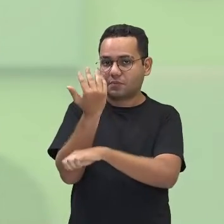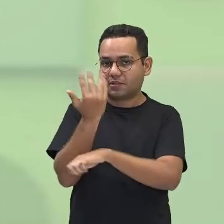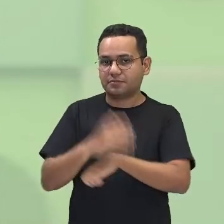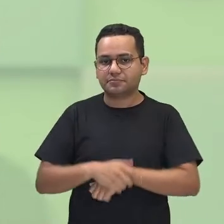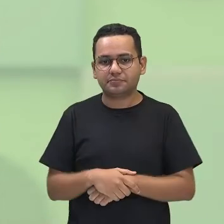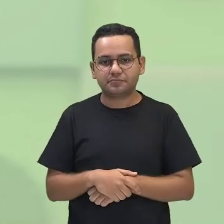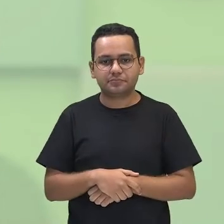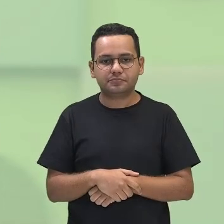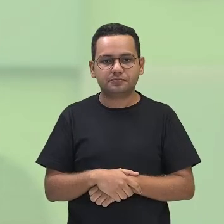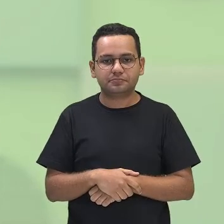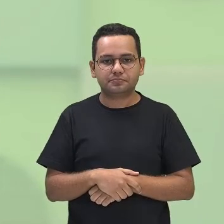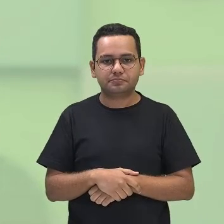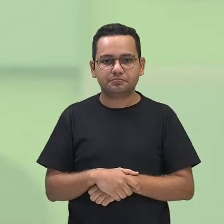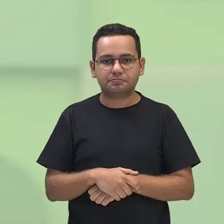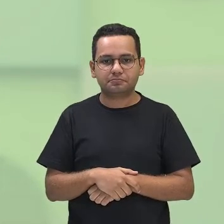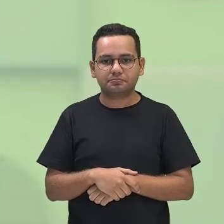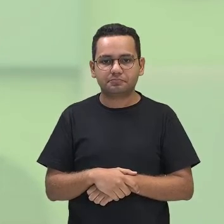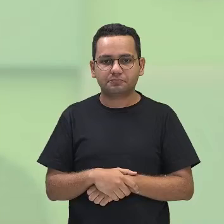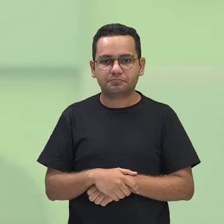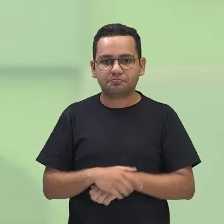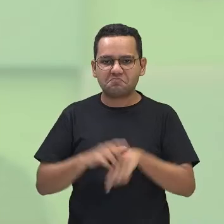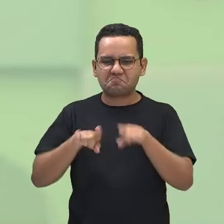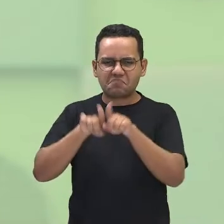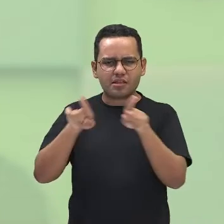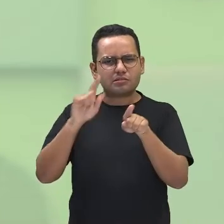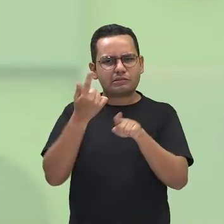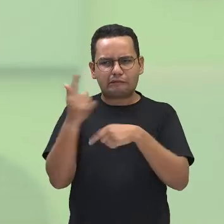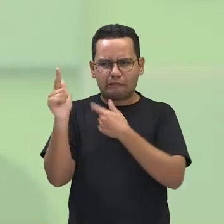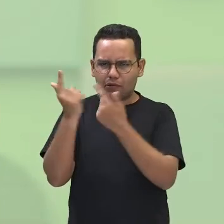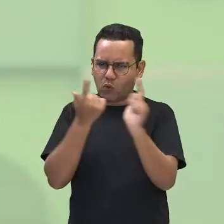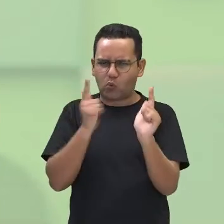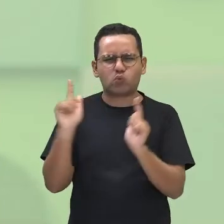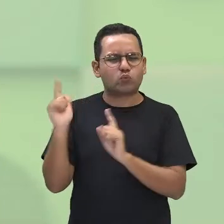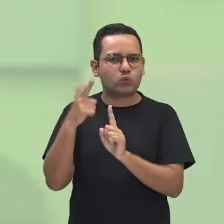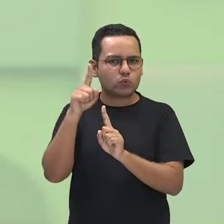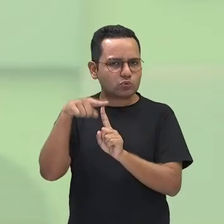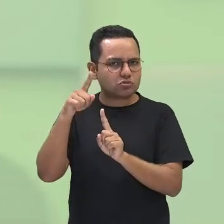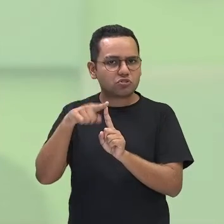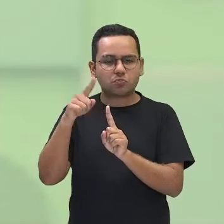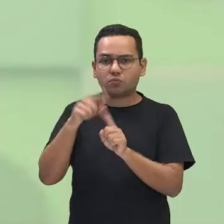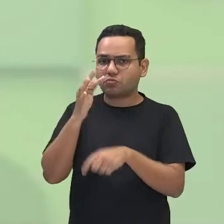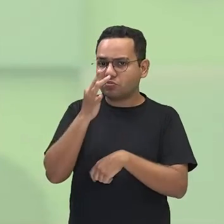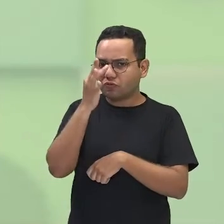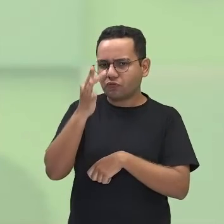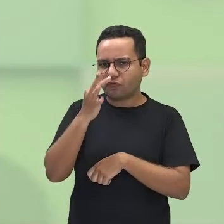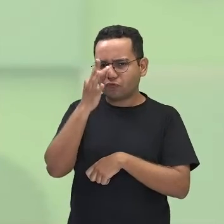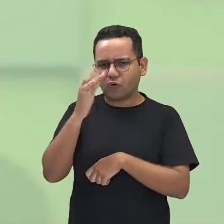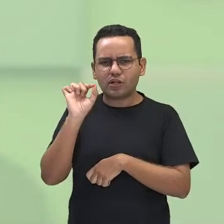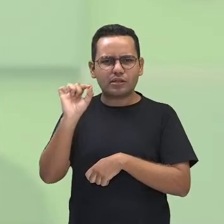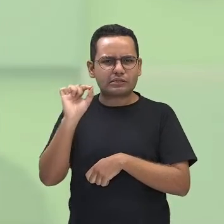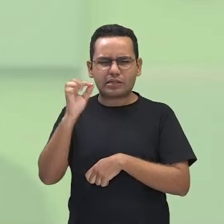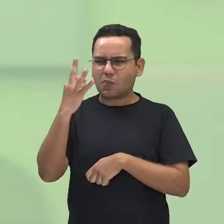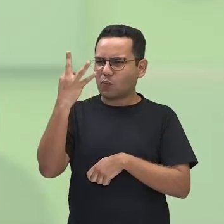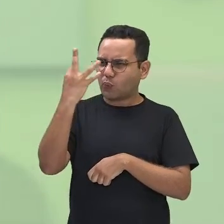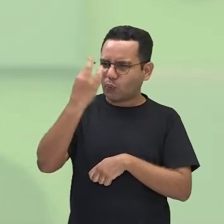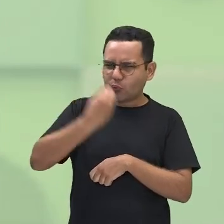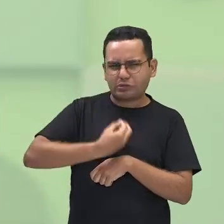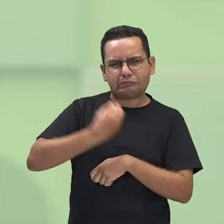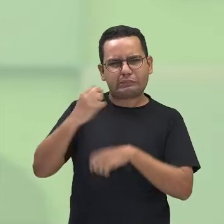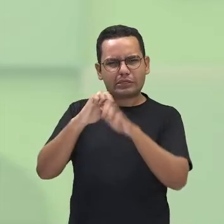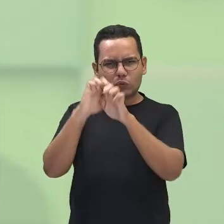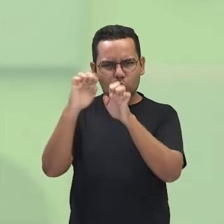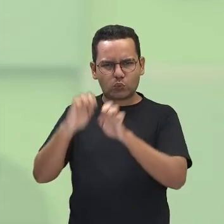há outras flores muito vistosas aí, que com pétalas vistosas, né, que elas